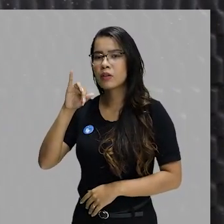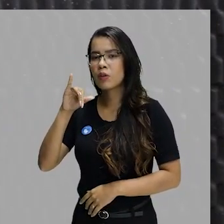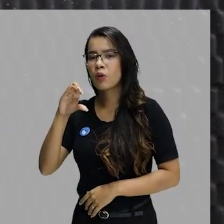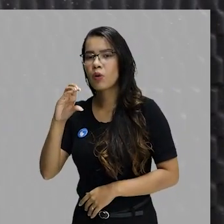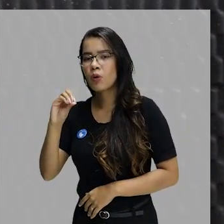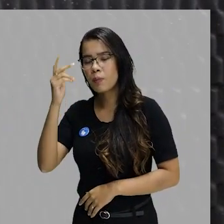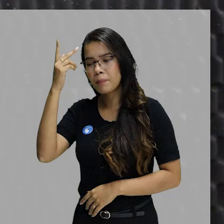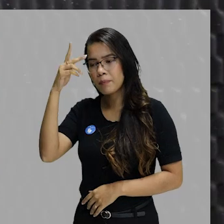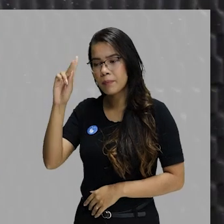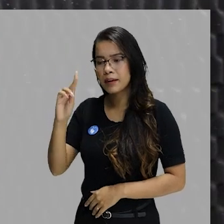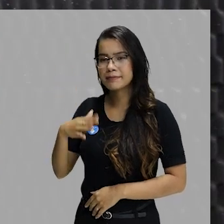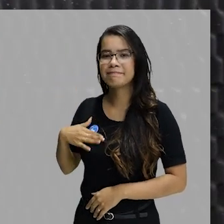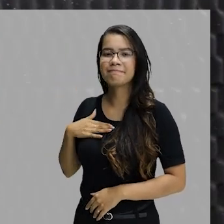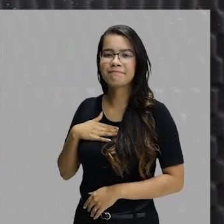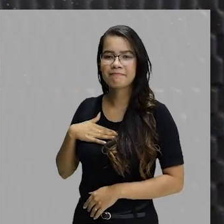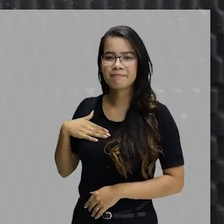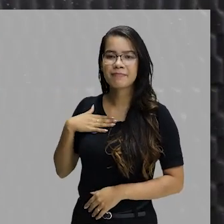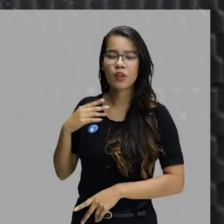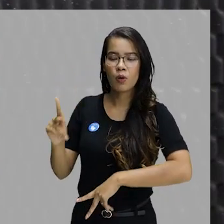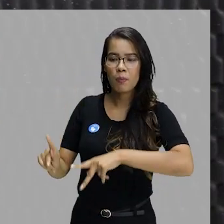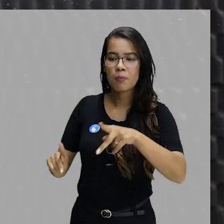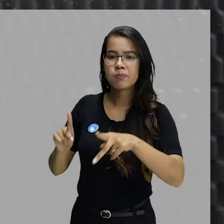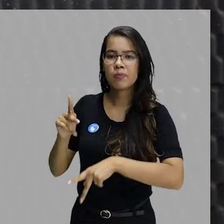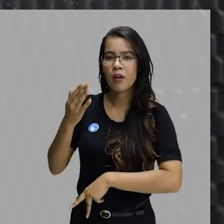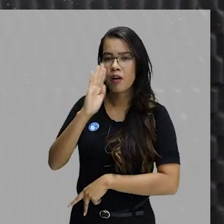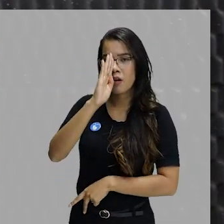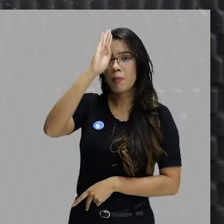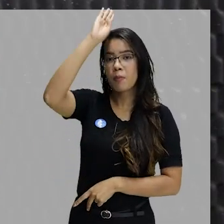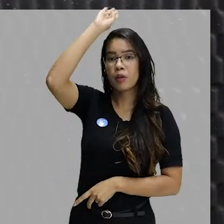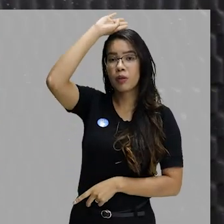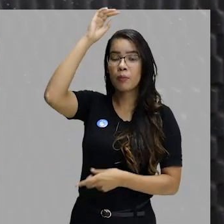contas, a república, quando ela surgiu